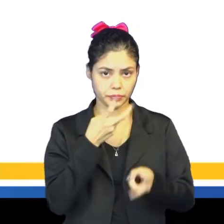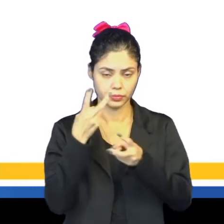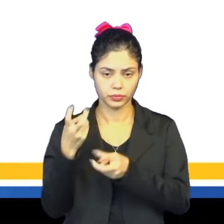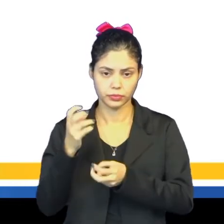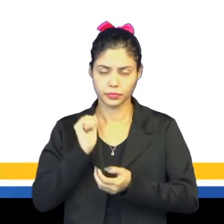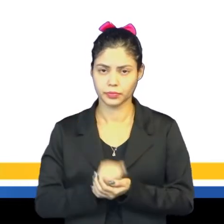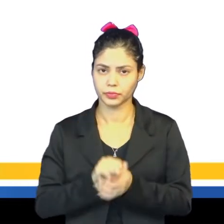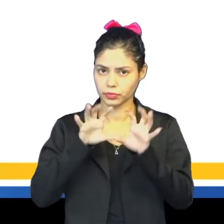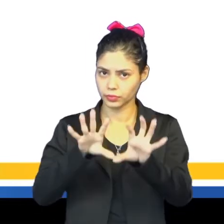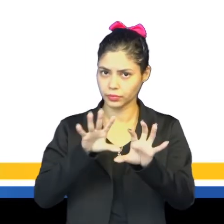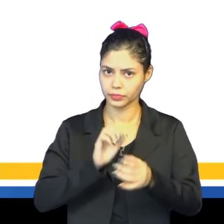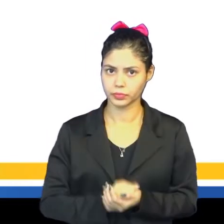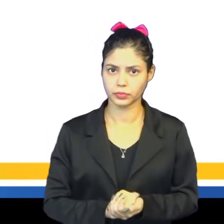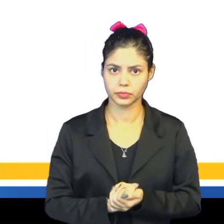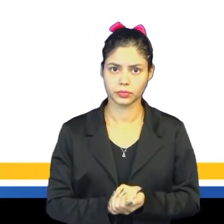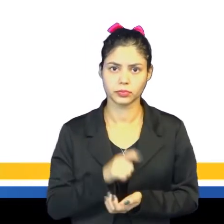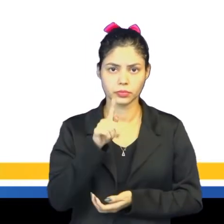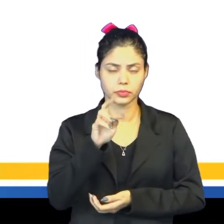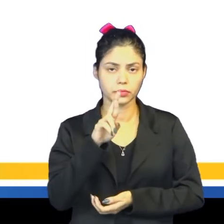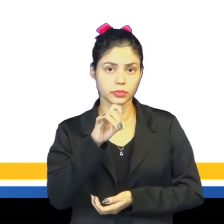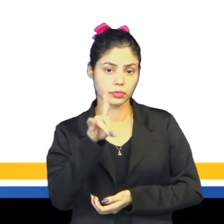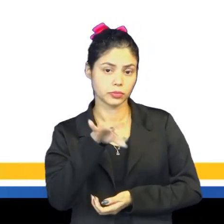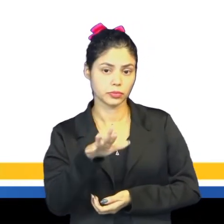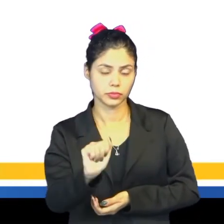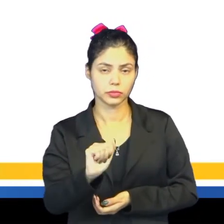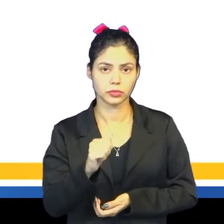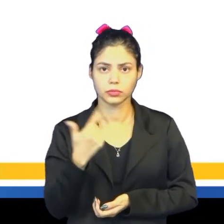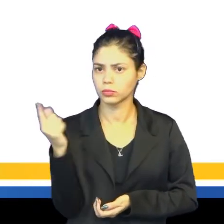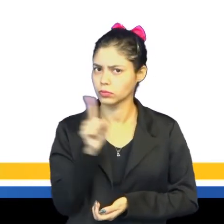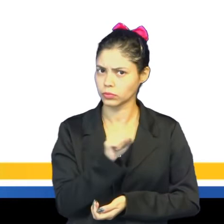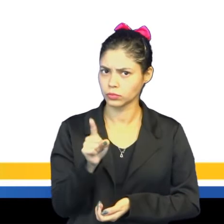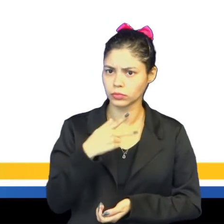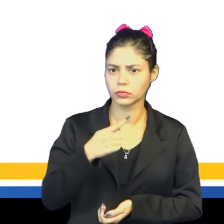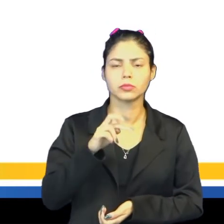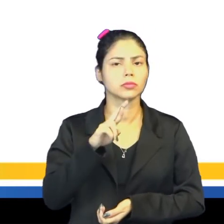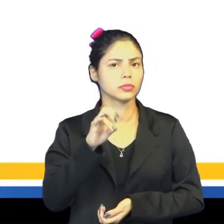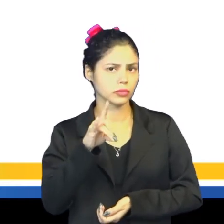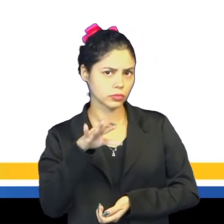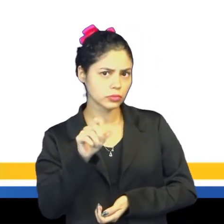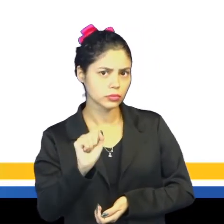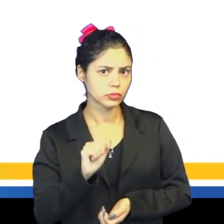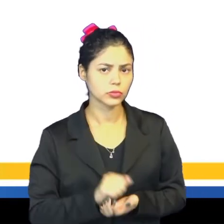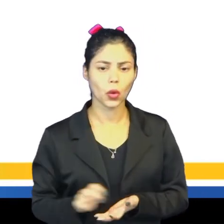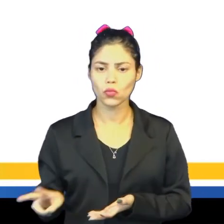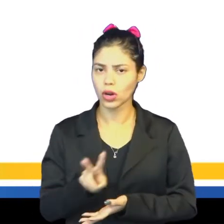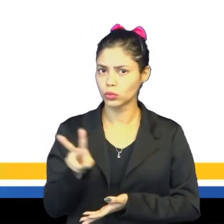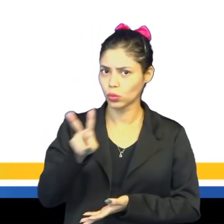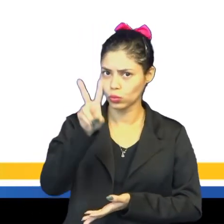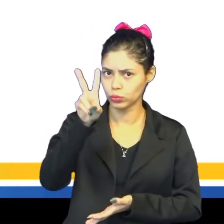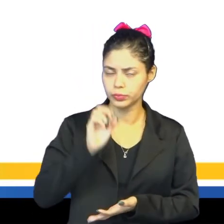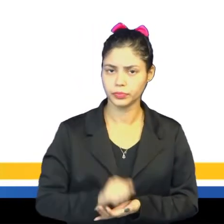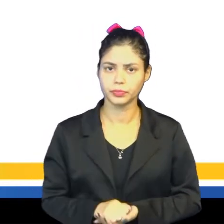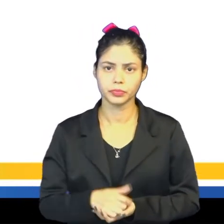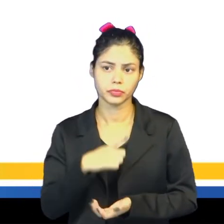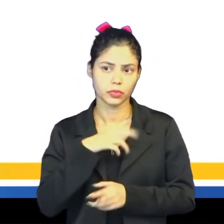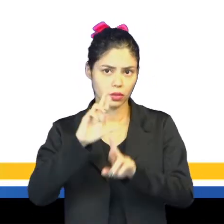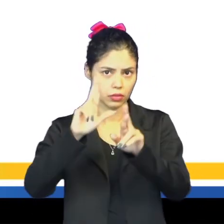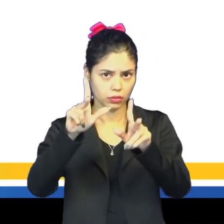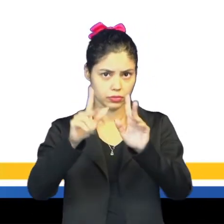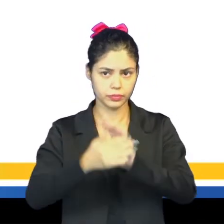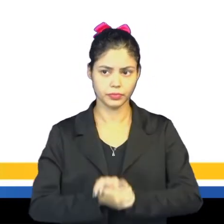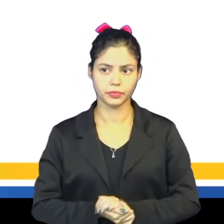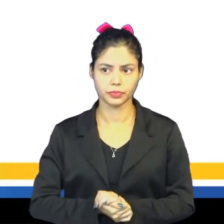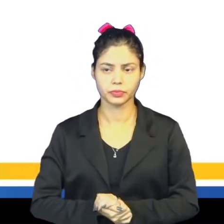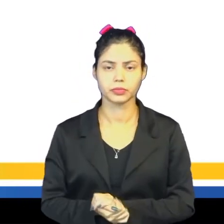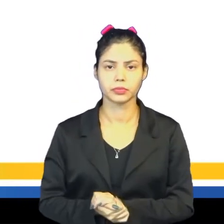Observe aí, ó, que as grandezas não são proporcionais, ou seja, o valor tem